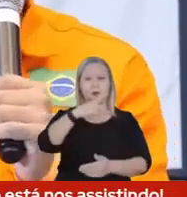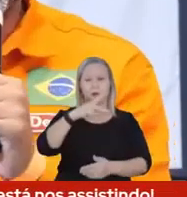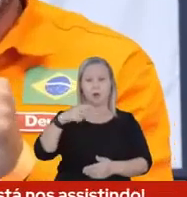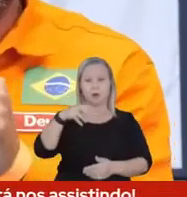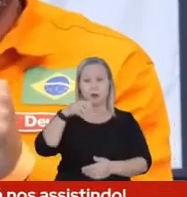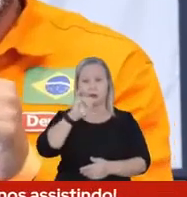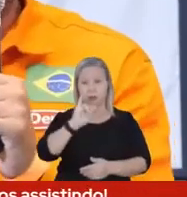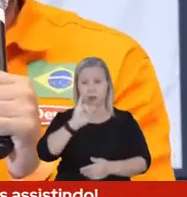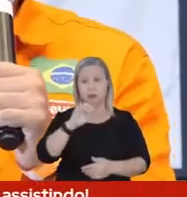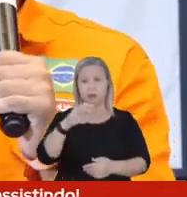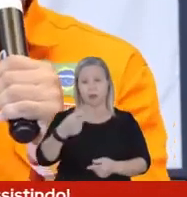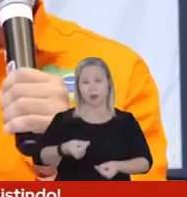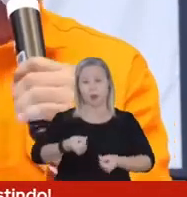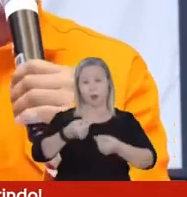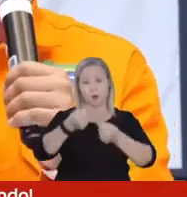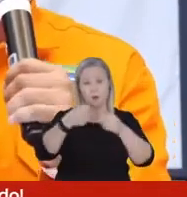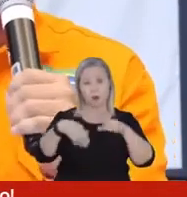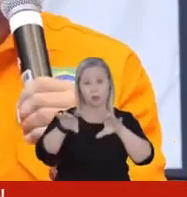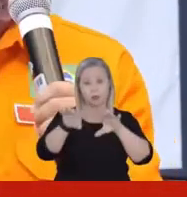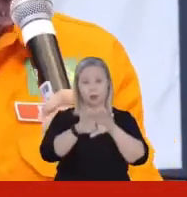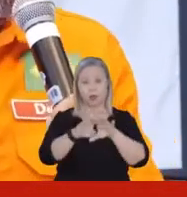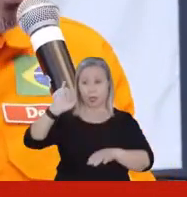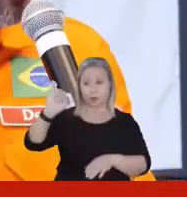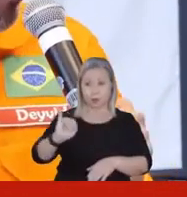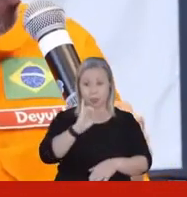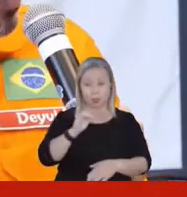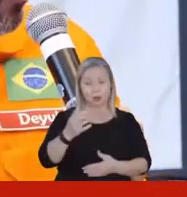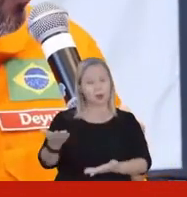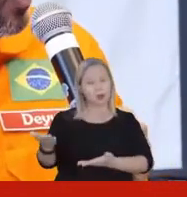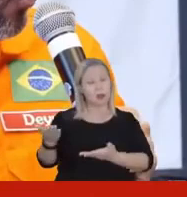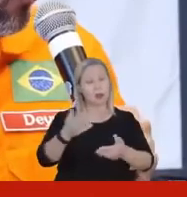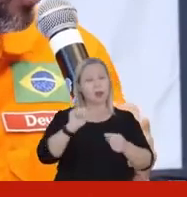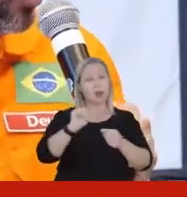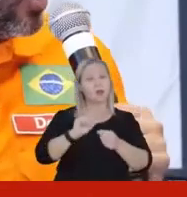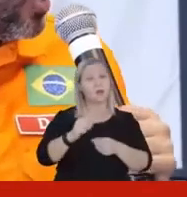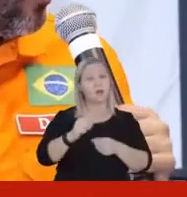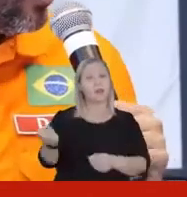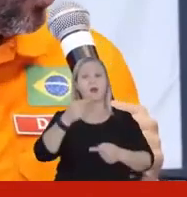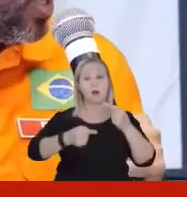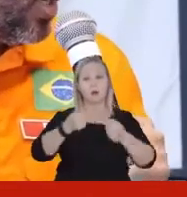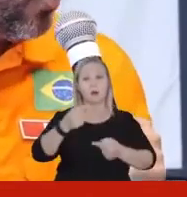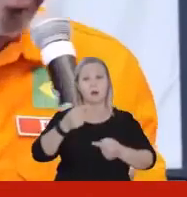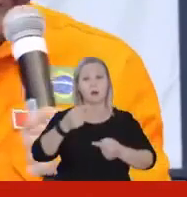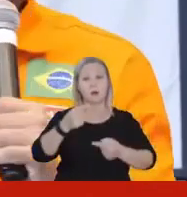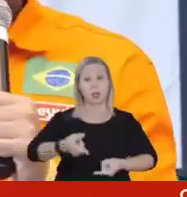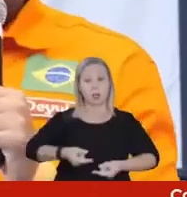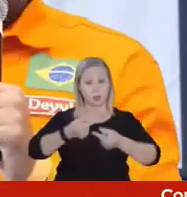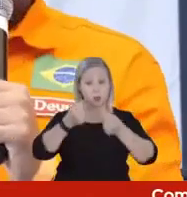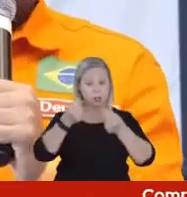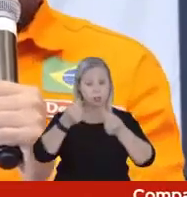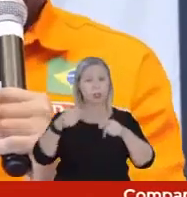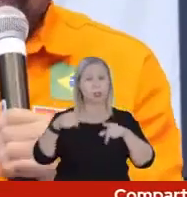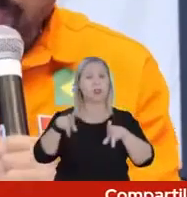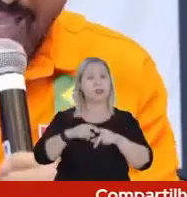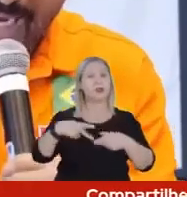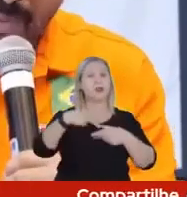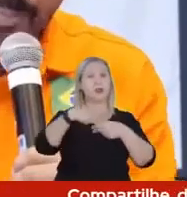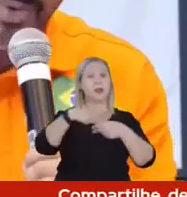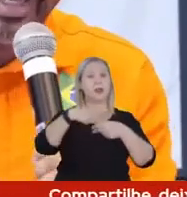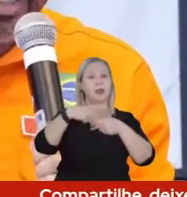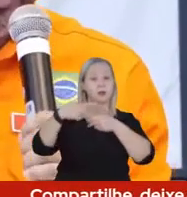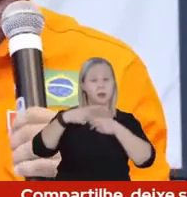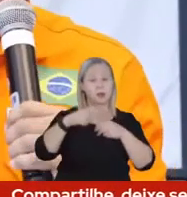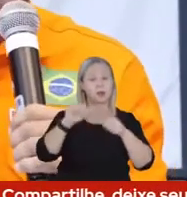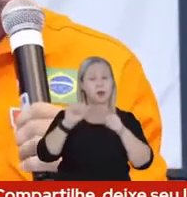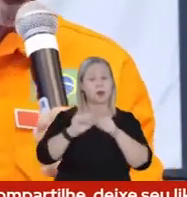política de preço dos combustíveis e fazer com que a Petrobras ela venha cumprir o seu papel. Desenvolvimento social, regional, para